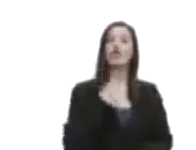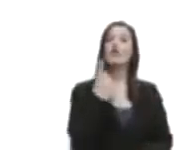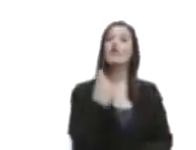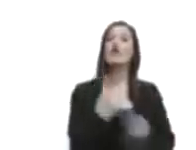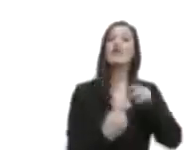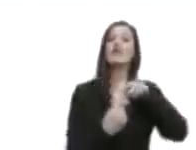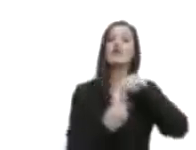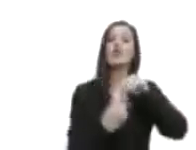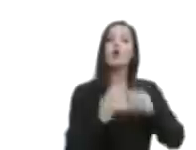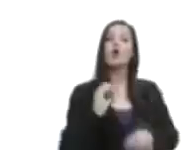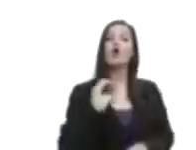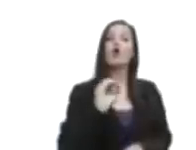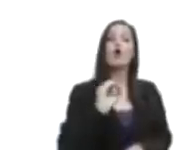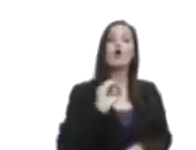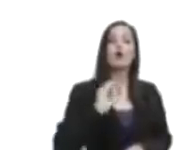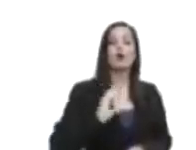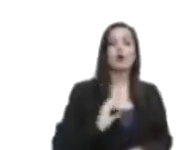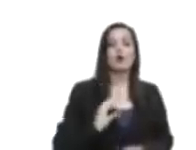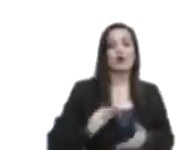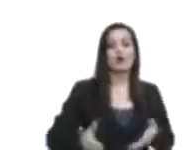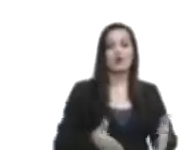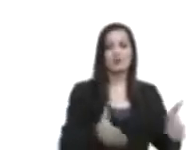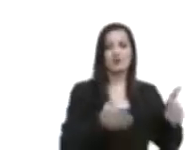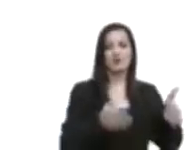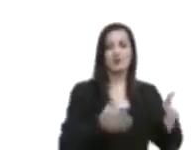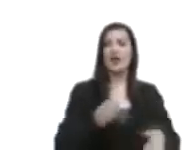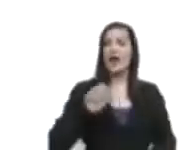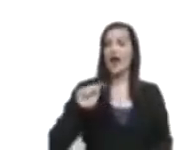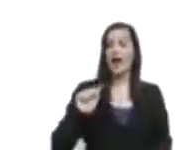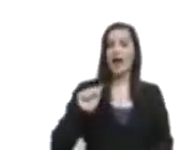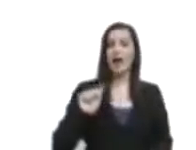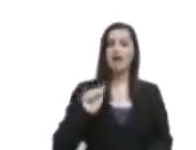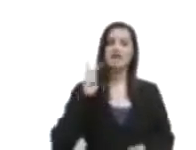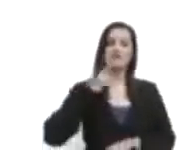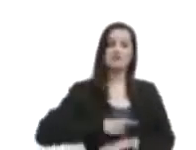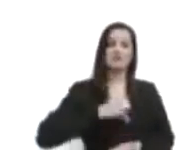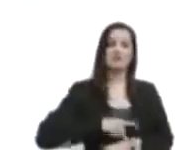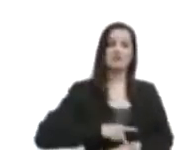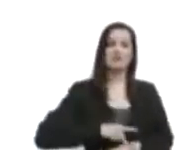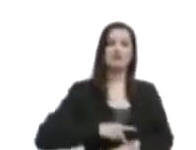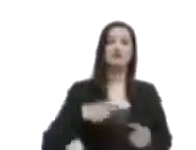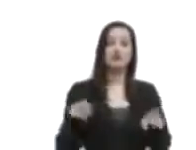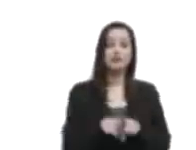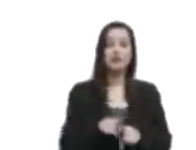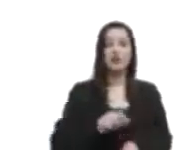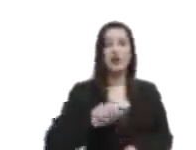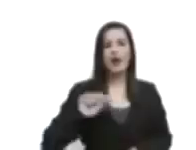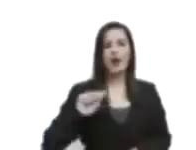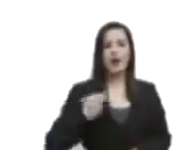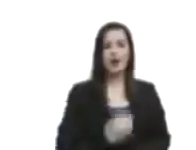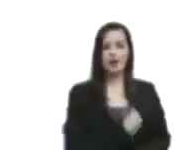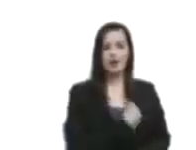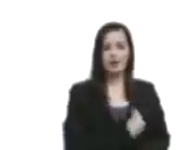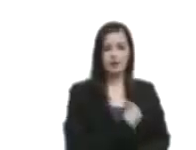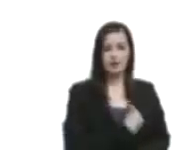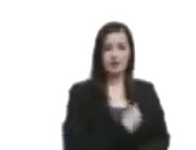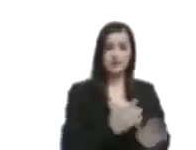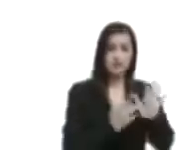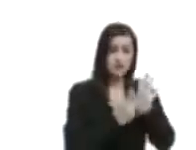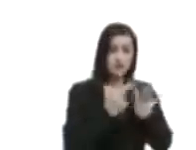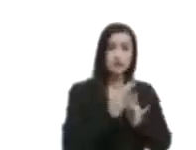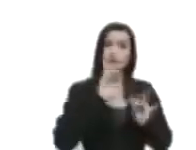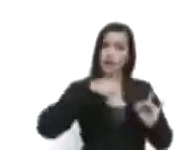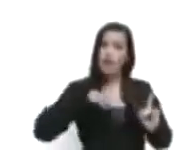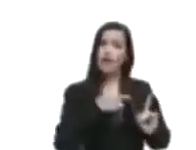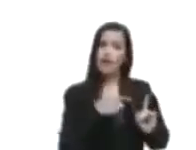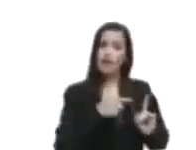o caminho, a verdade e a vida. Ou seja, Jesus é o